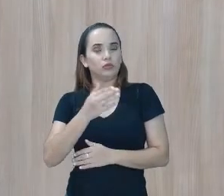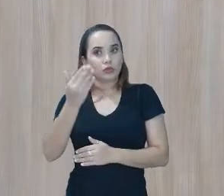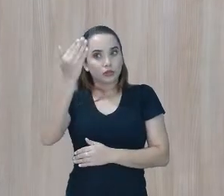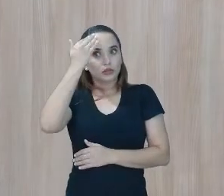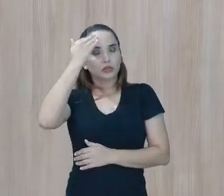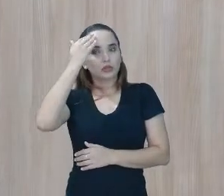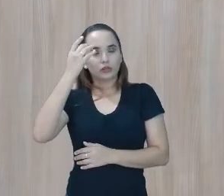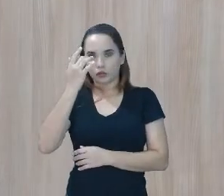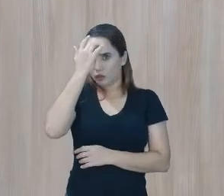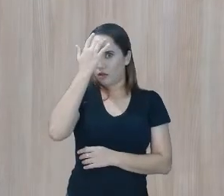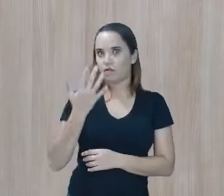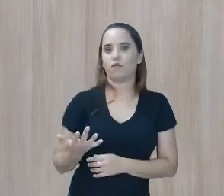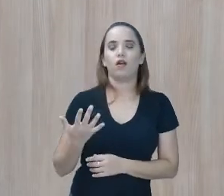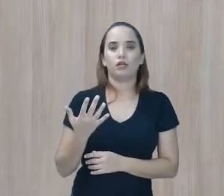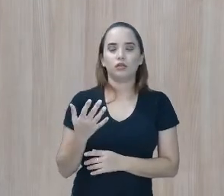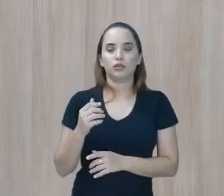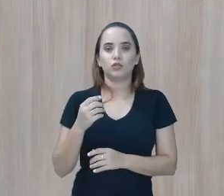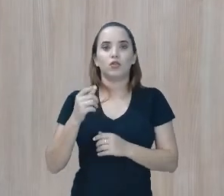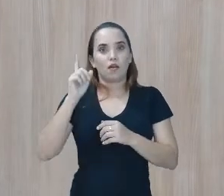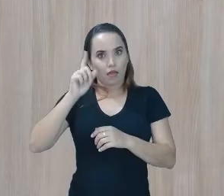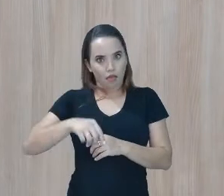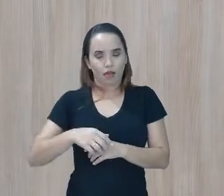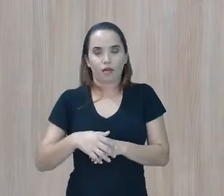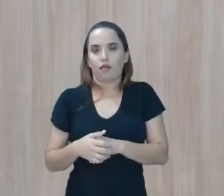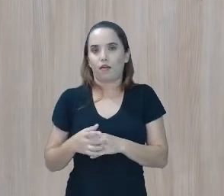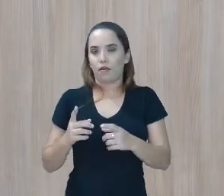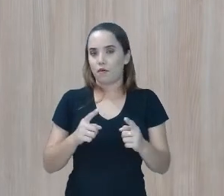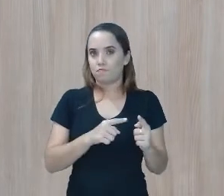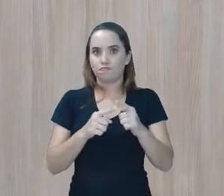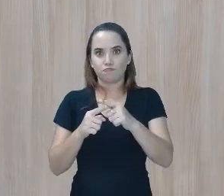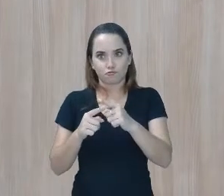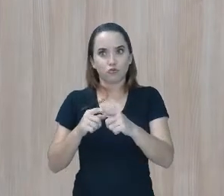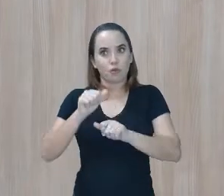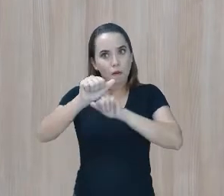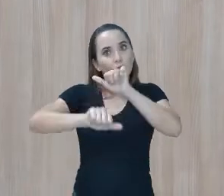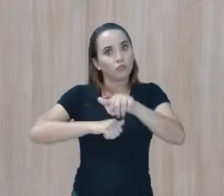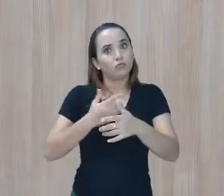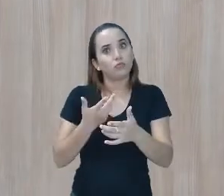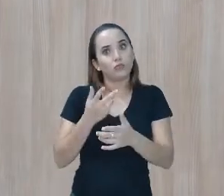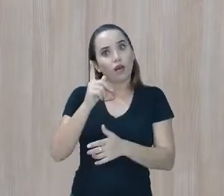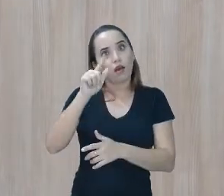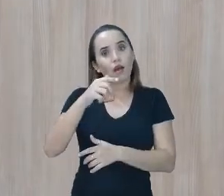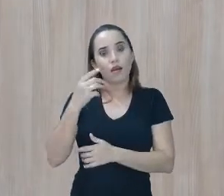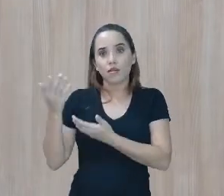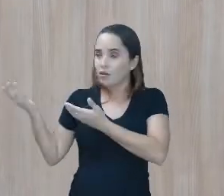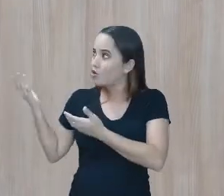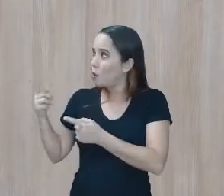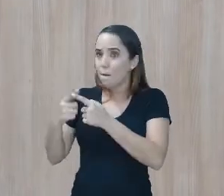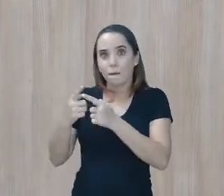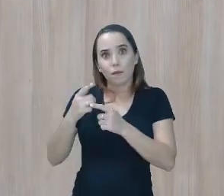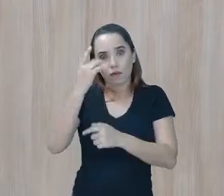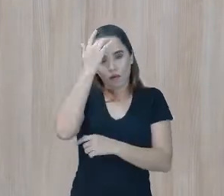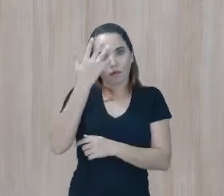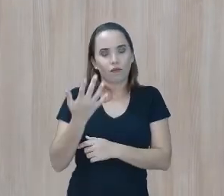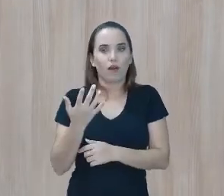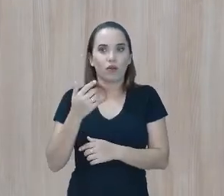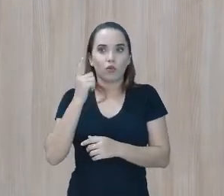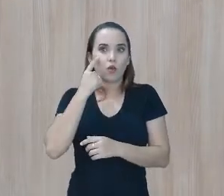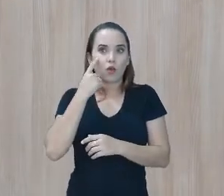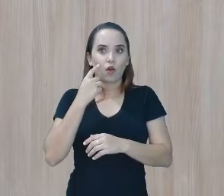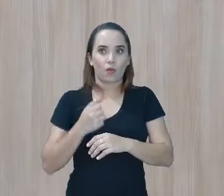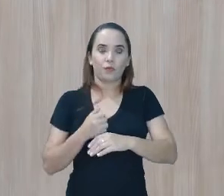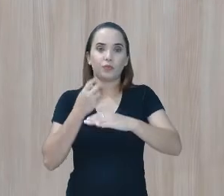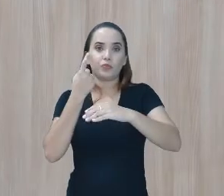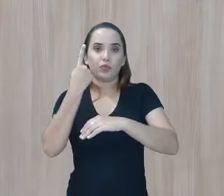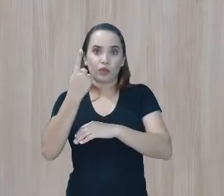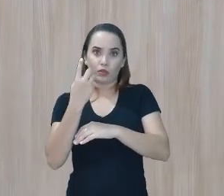gente tem de transformar primeiro em um número em fração decimal é por conta disso, ó. 13 sobre 10, eu já sei que